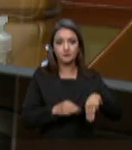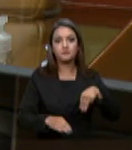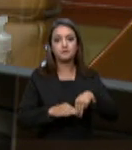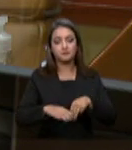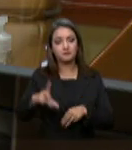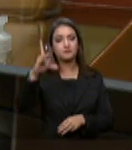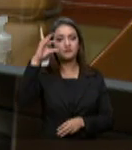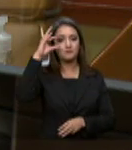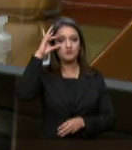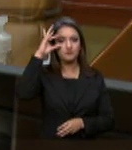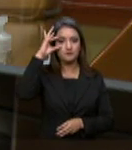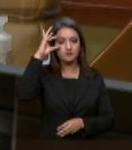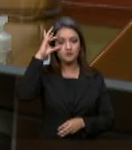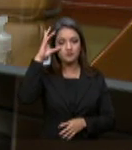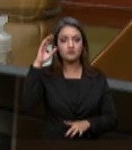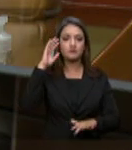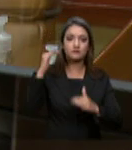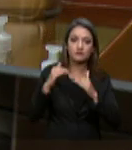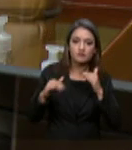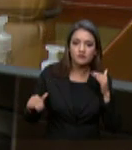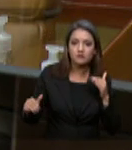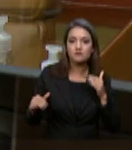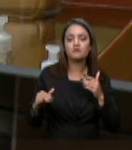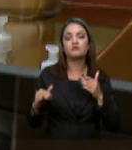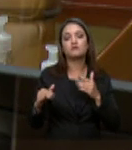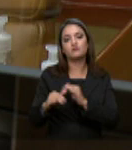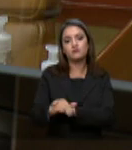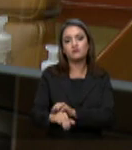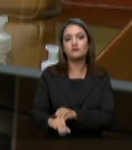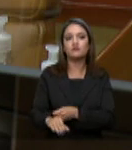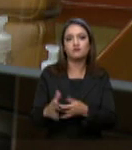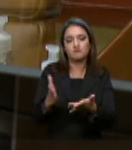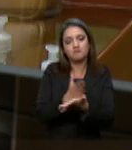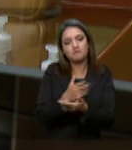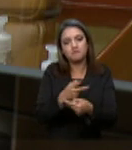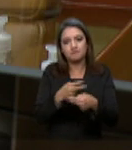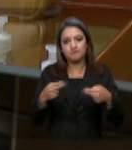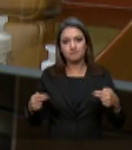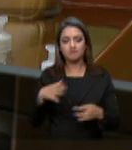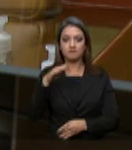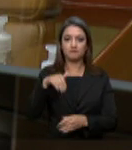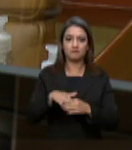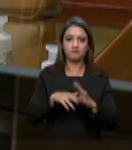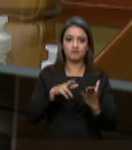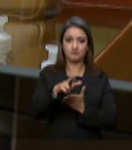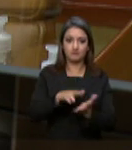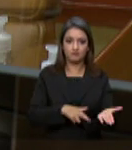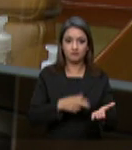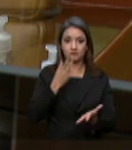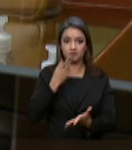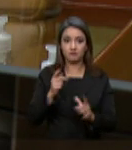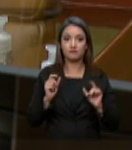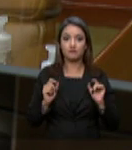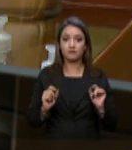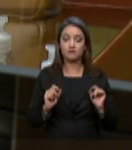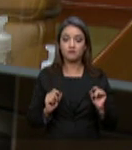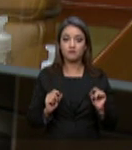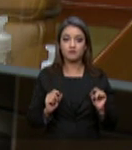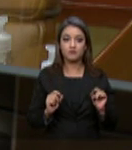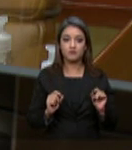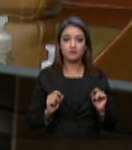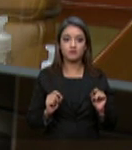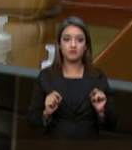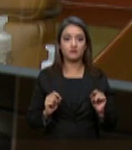que decente em parte do voto do relator ao afirmar ele que no que se refere à especificamente a essa